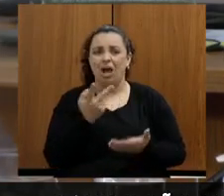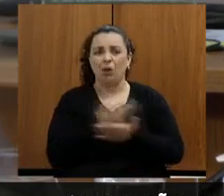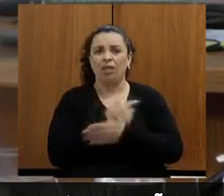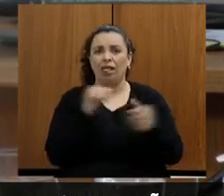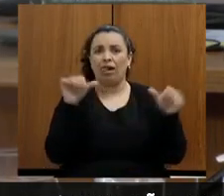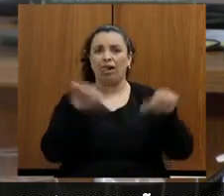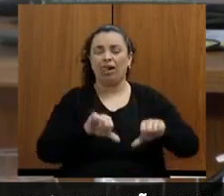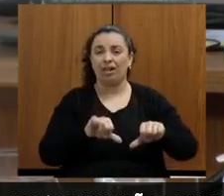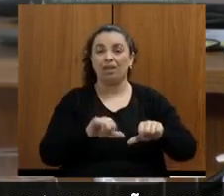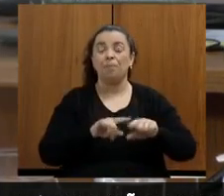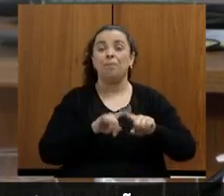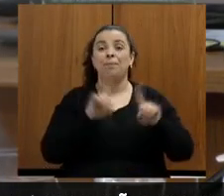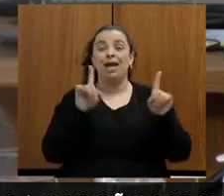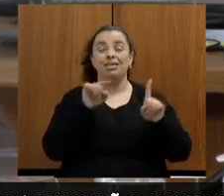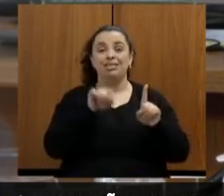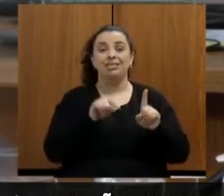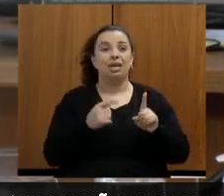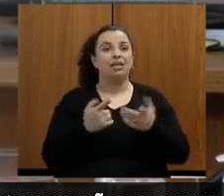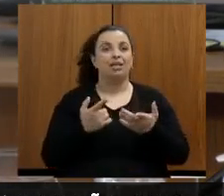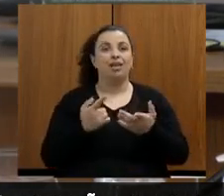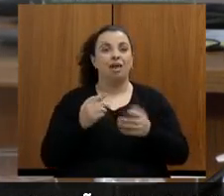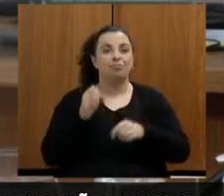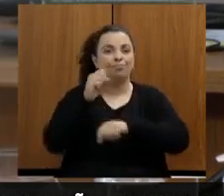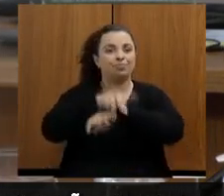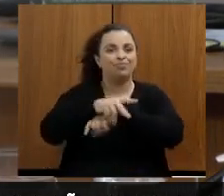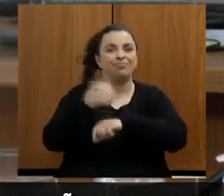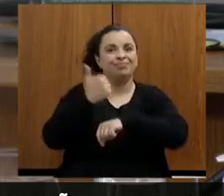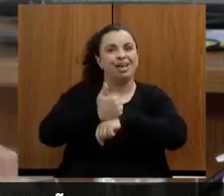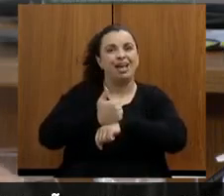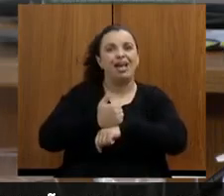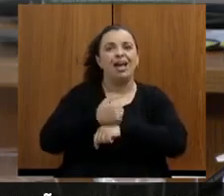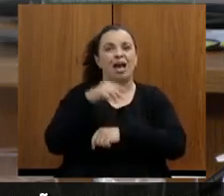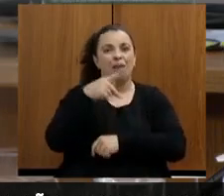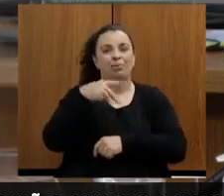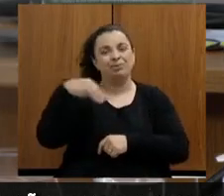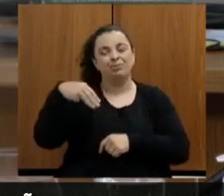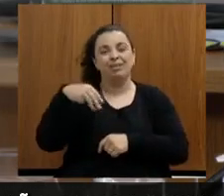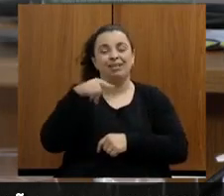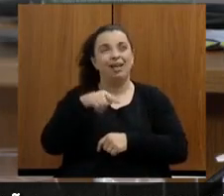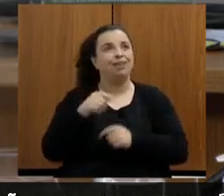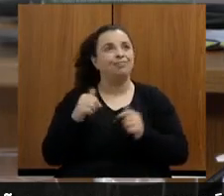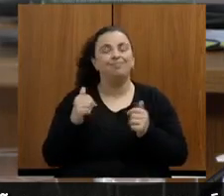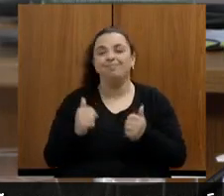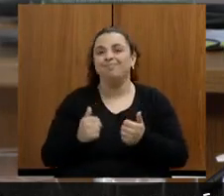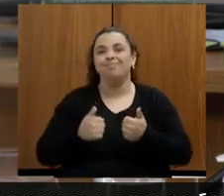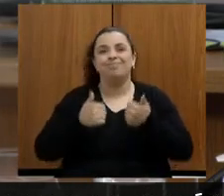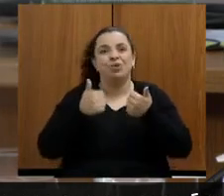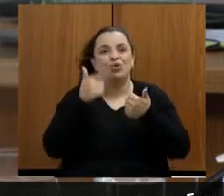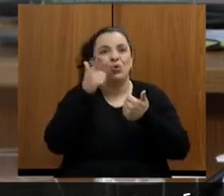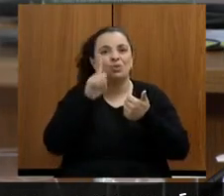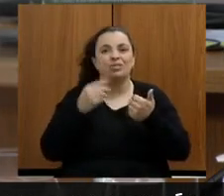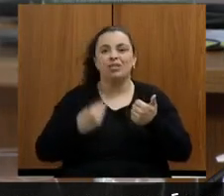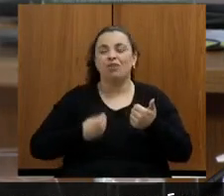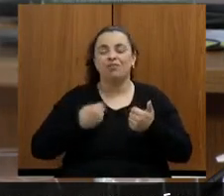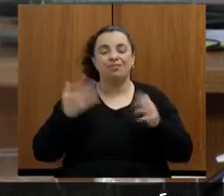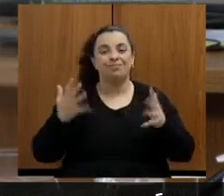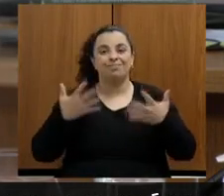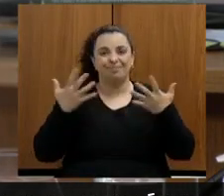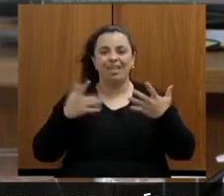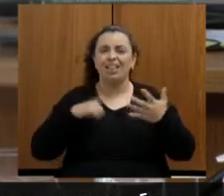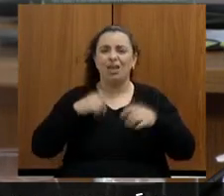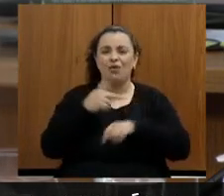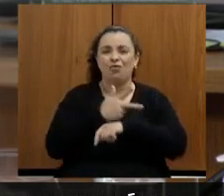é que fez esse cidadão tô até que com o vídeo dele O sabe até depois passar para o senhor a fala dele